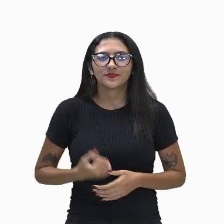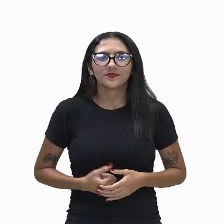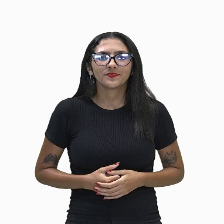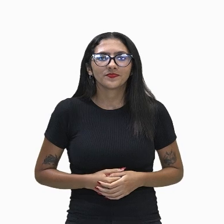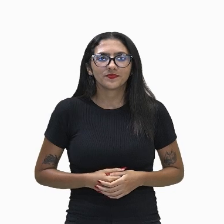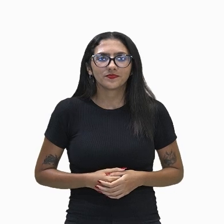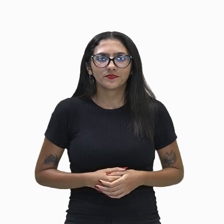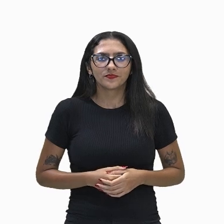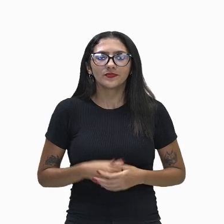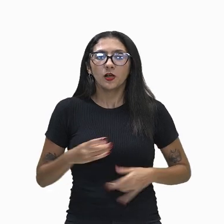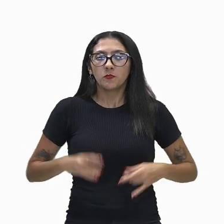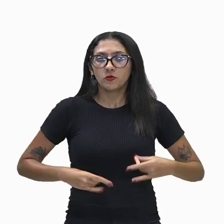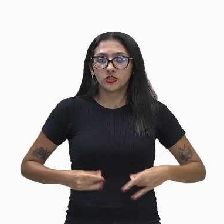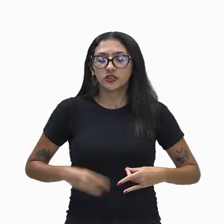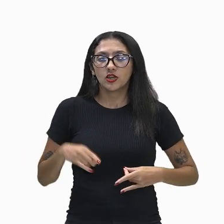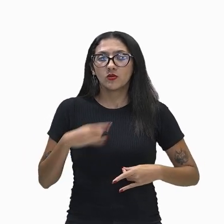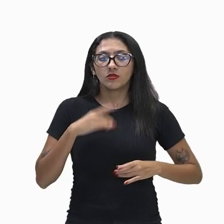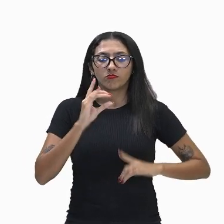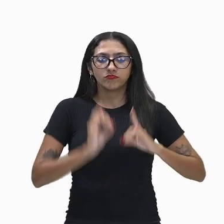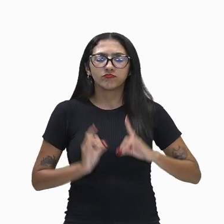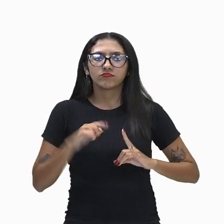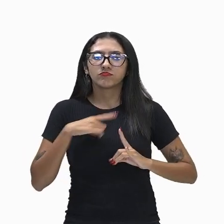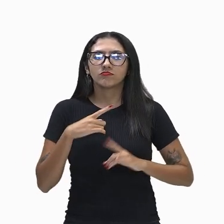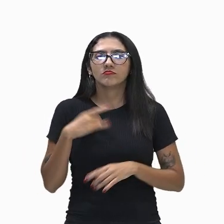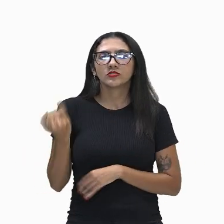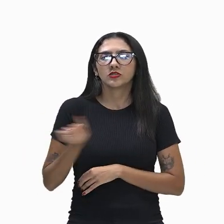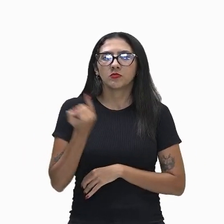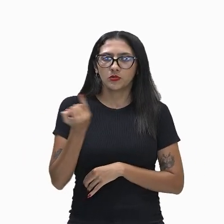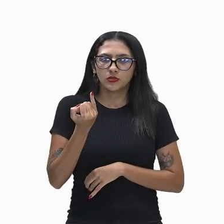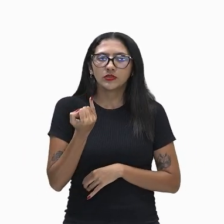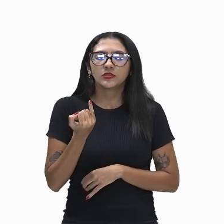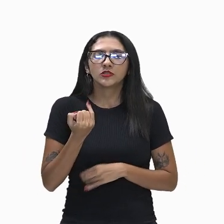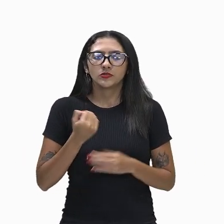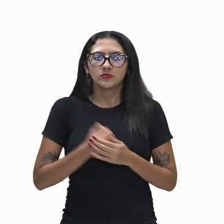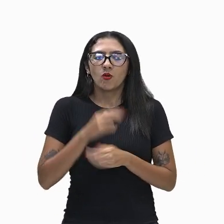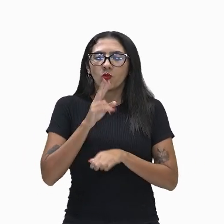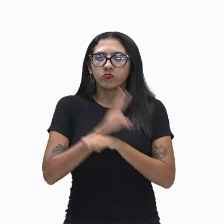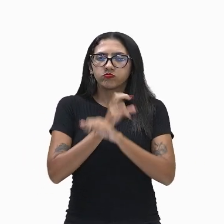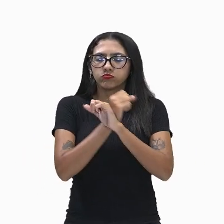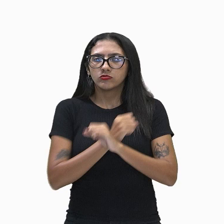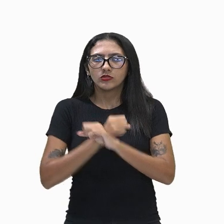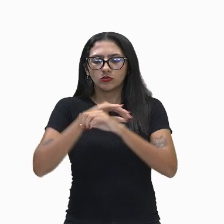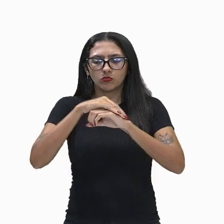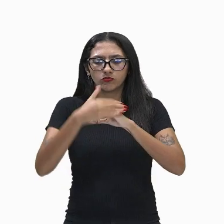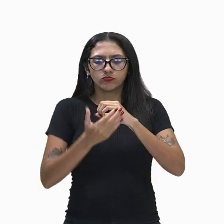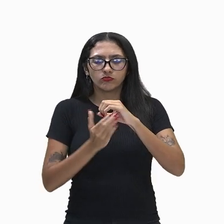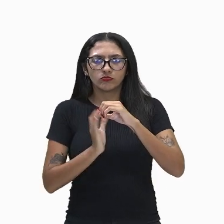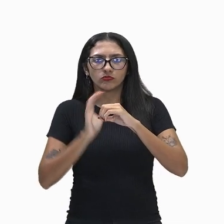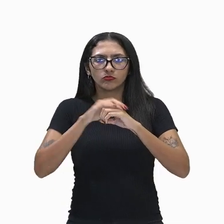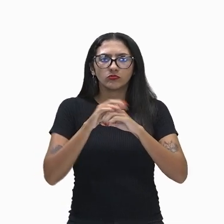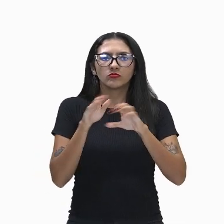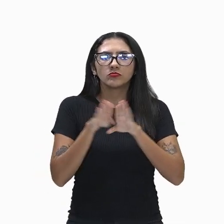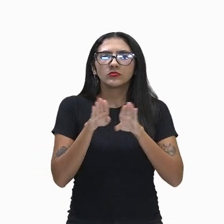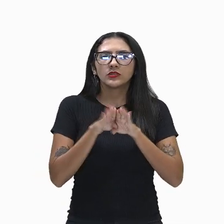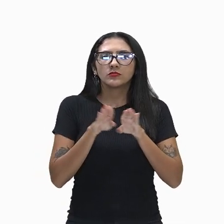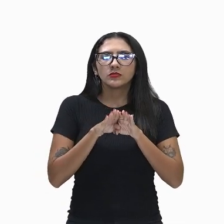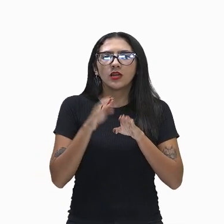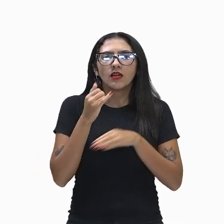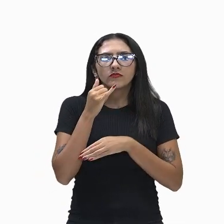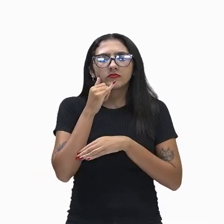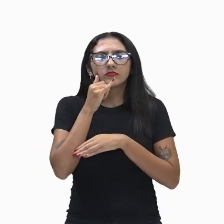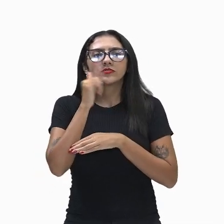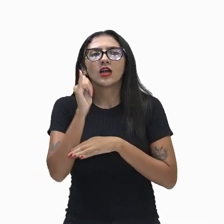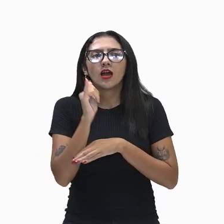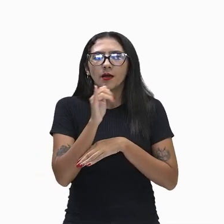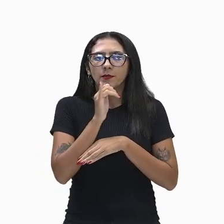A progesterona ela é crucial para manter o revestimento uterino e prevenir contrações